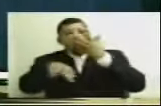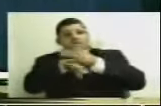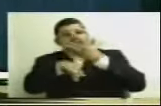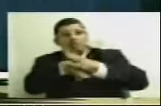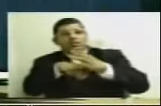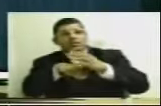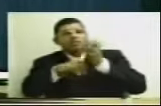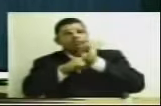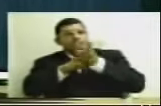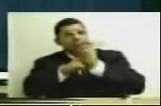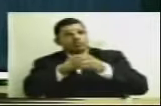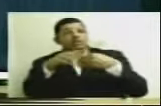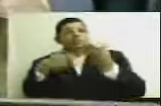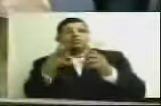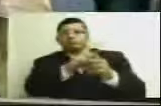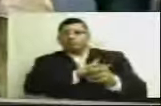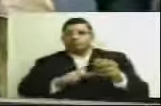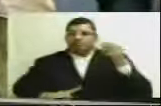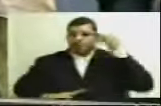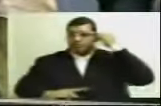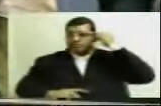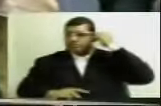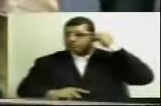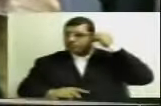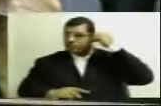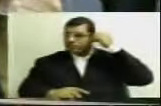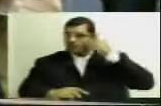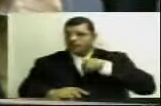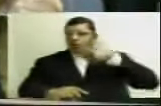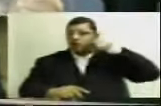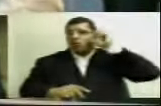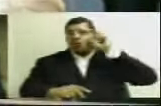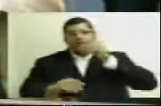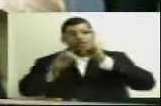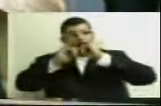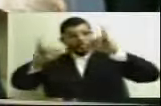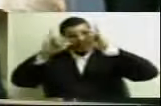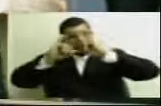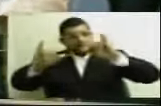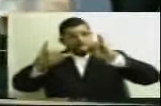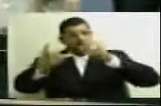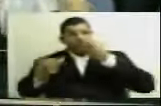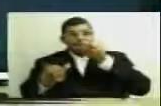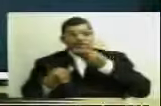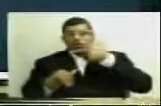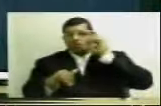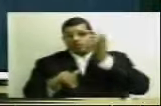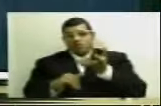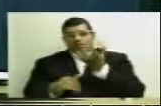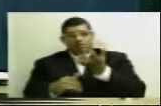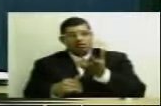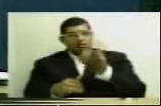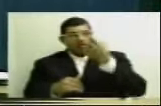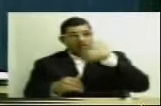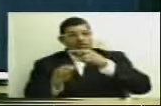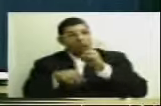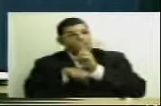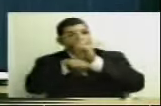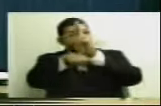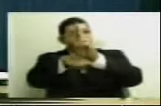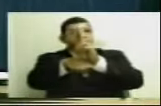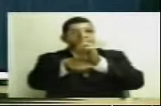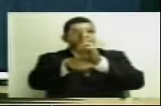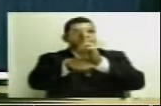parlamento. Mas, senhor presidente, eu ontem anunciei desta tribuna que iria